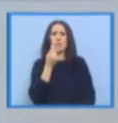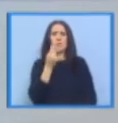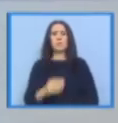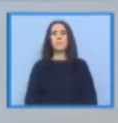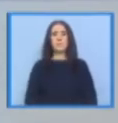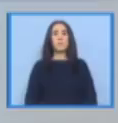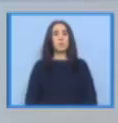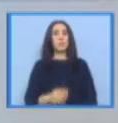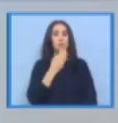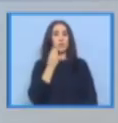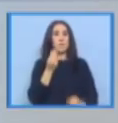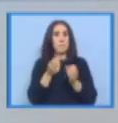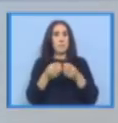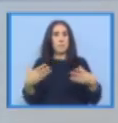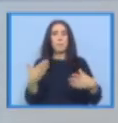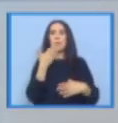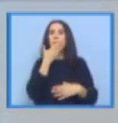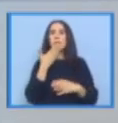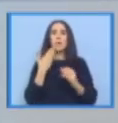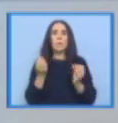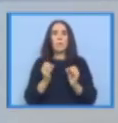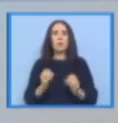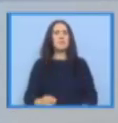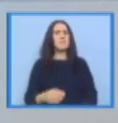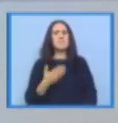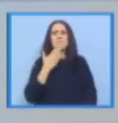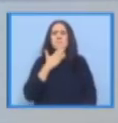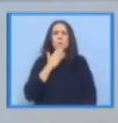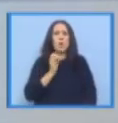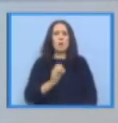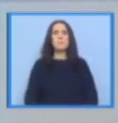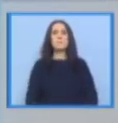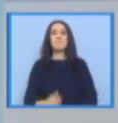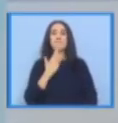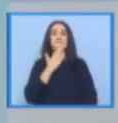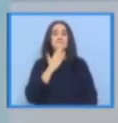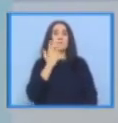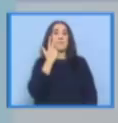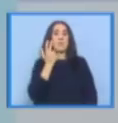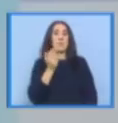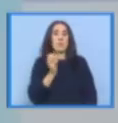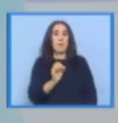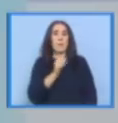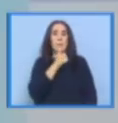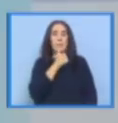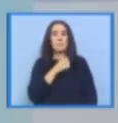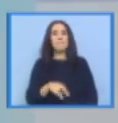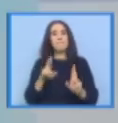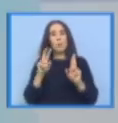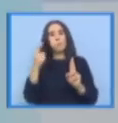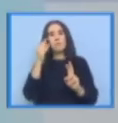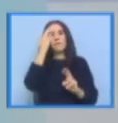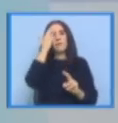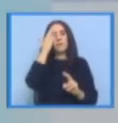então, acesso a condições mínimas de vida, como seria de esperar e expectável